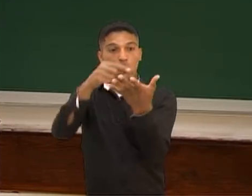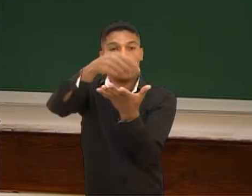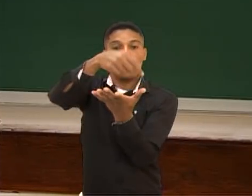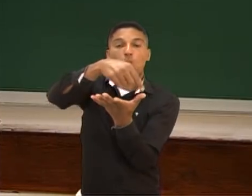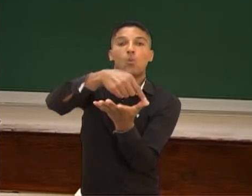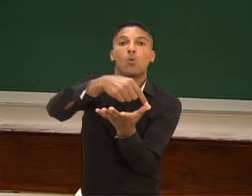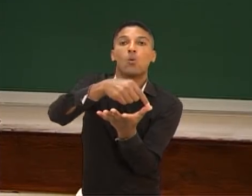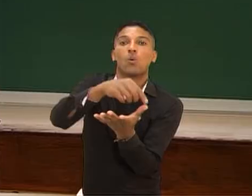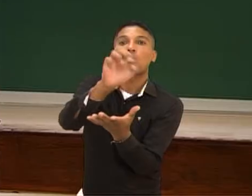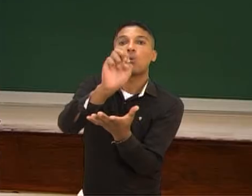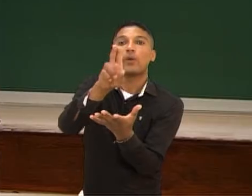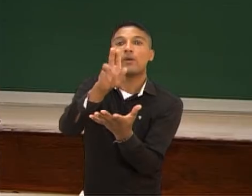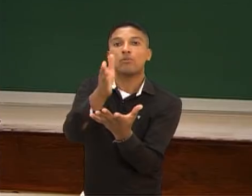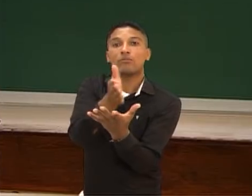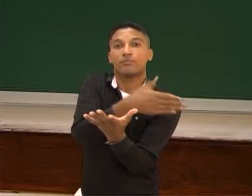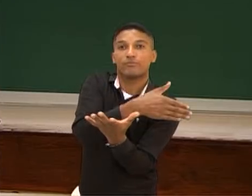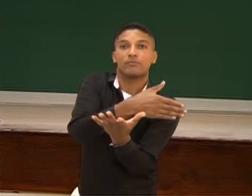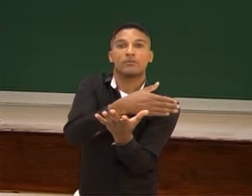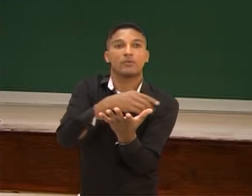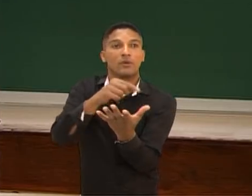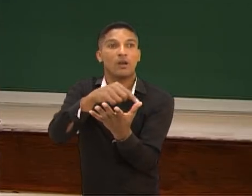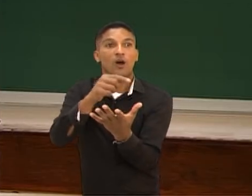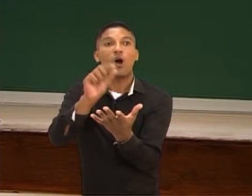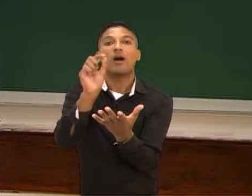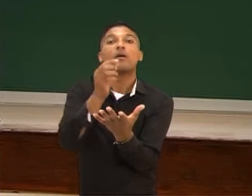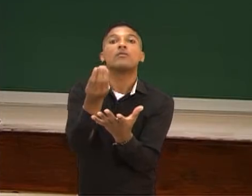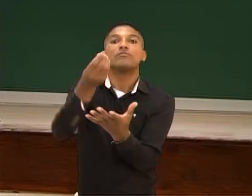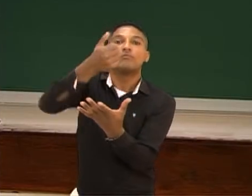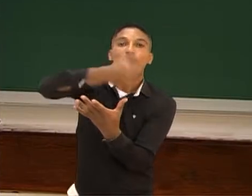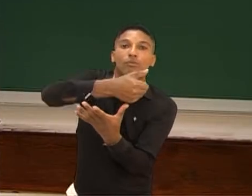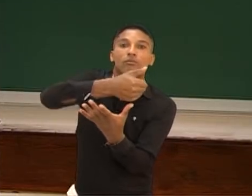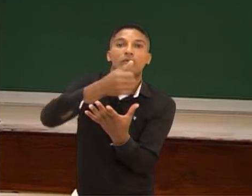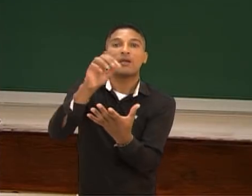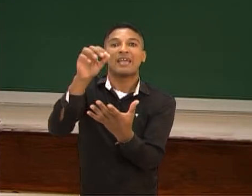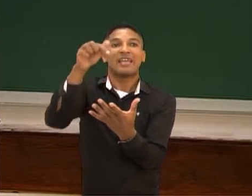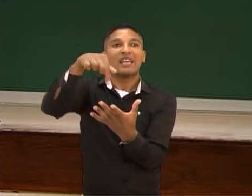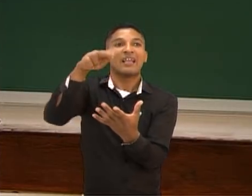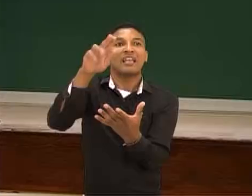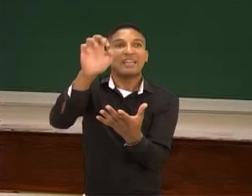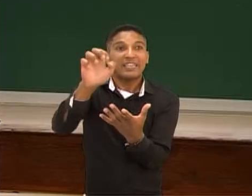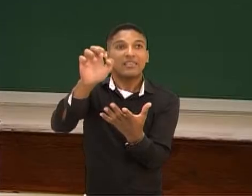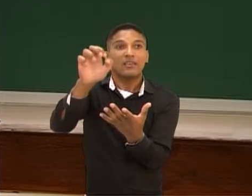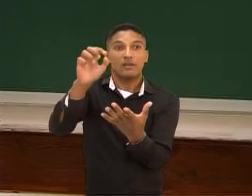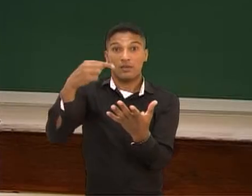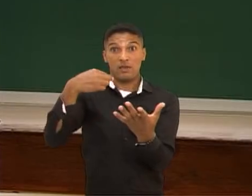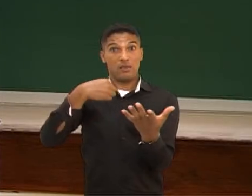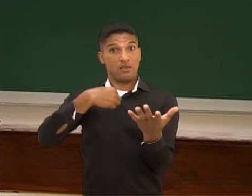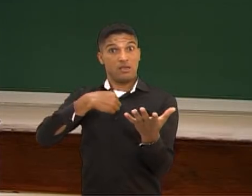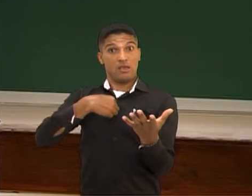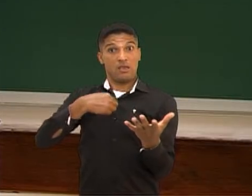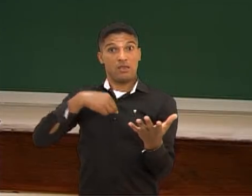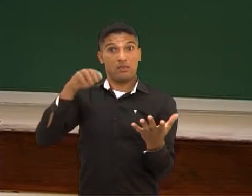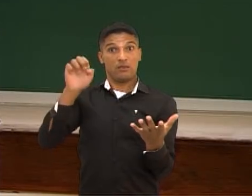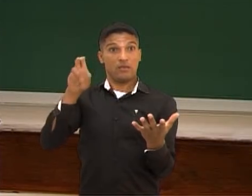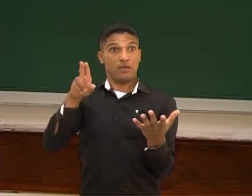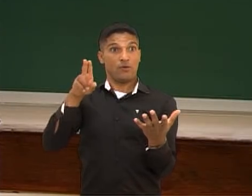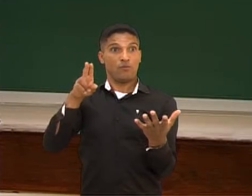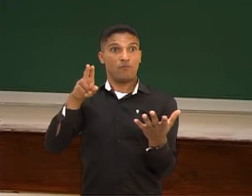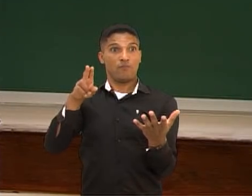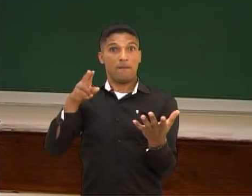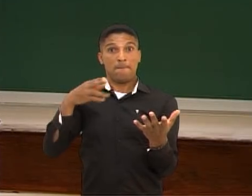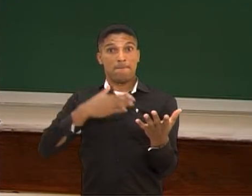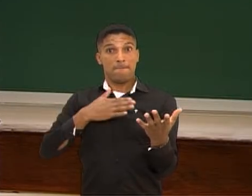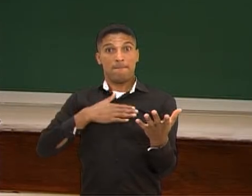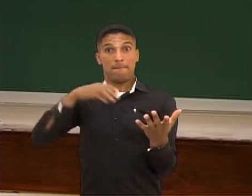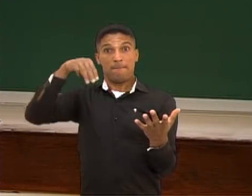então, está sendo substituído ali por um hífen. E nas demais pessoas agora, a gente vai utilizar a palavra na